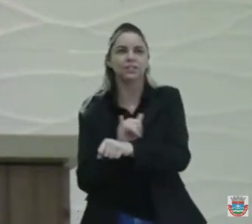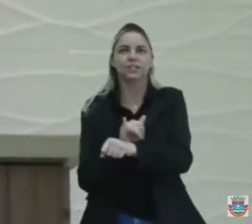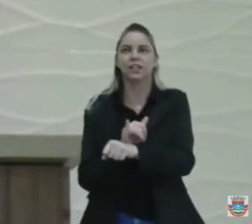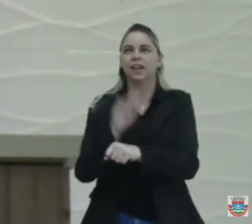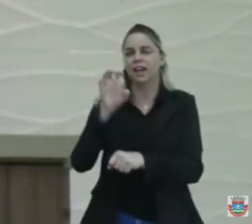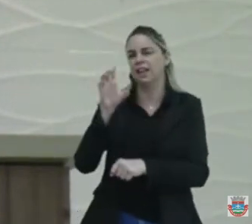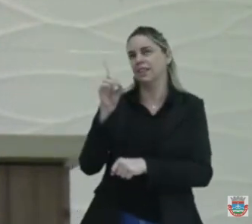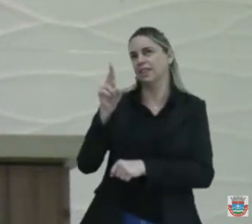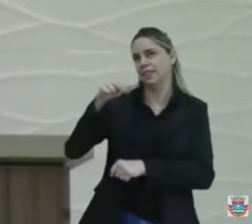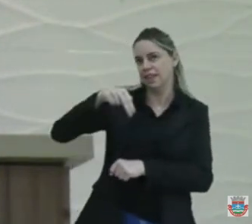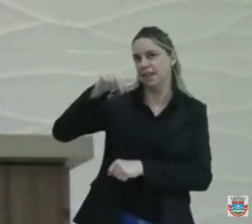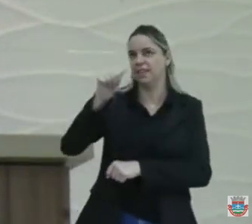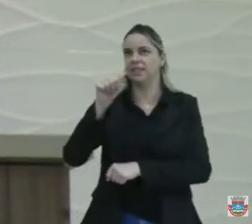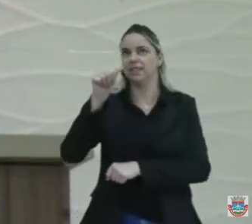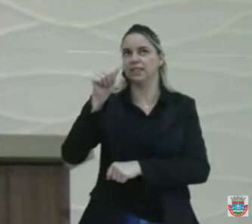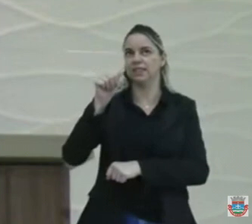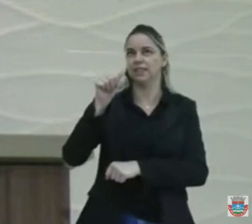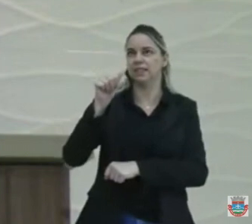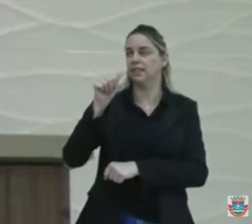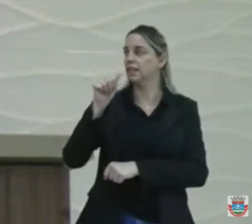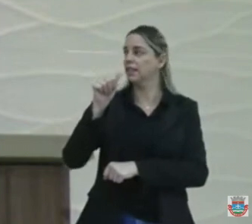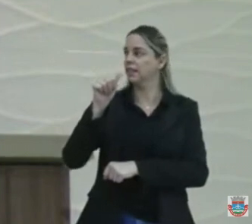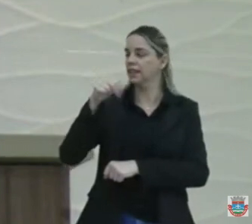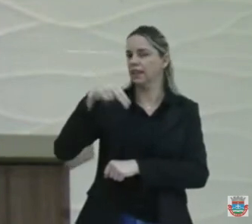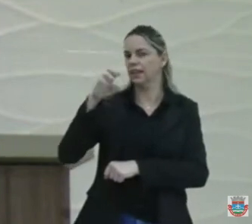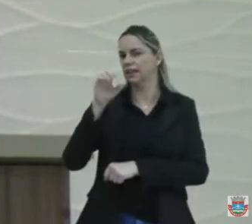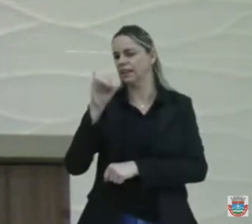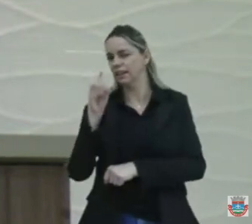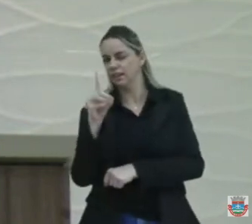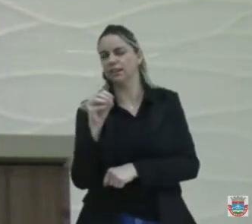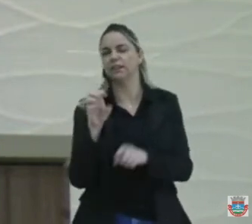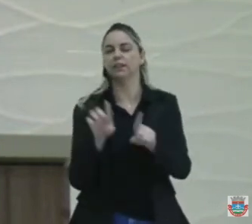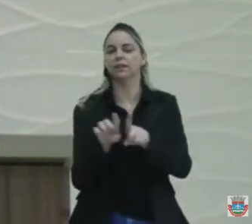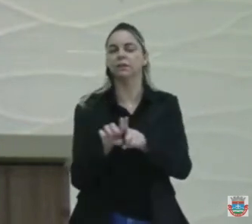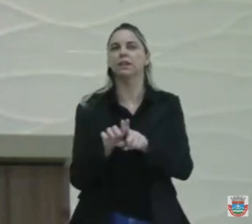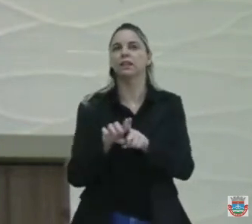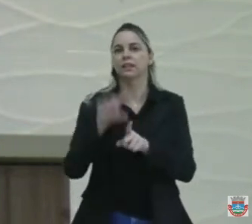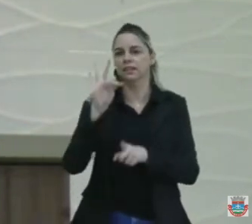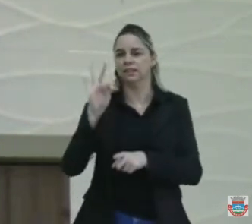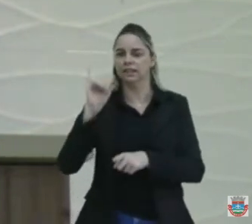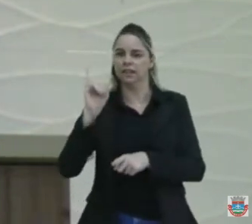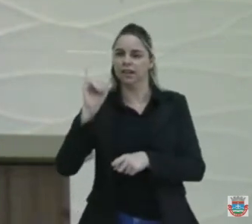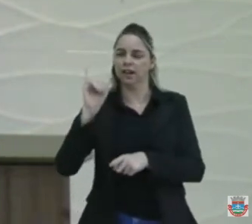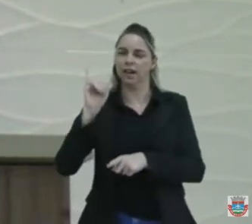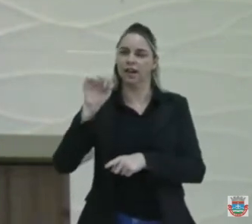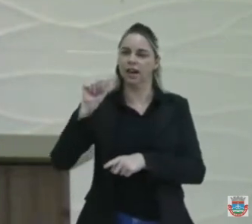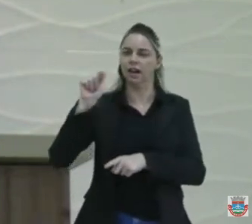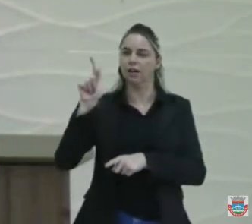Edilaneide, Sueli Assunção, Tiago Araújo, Kátia Silene,